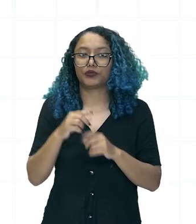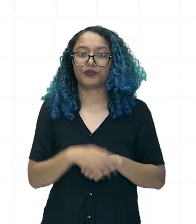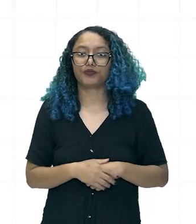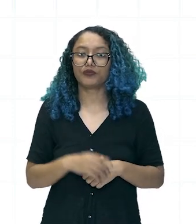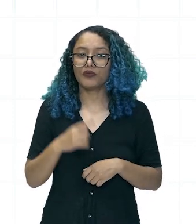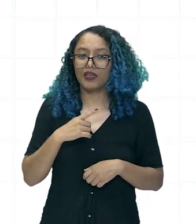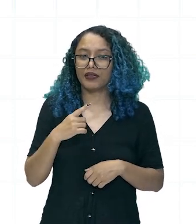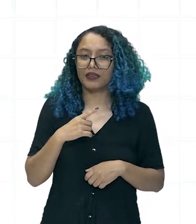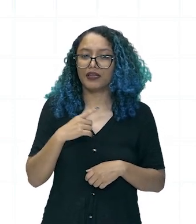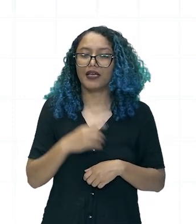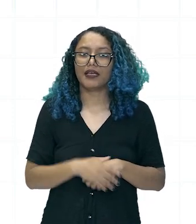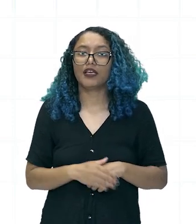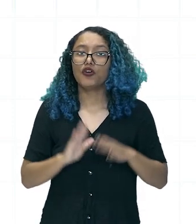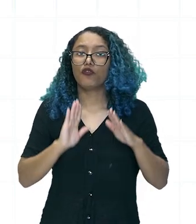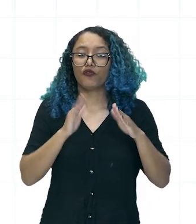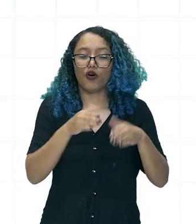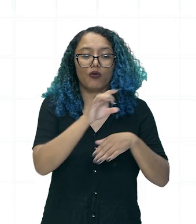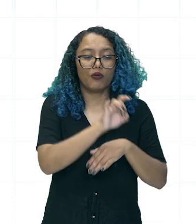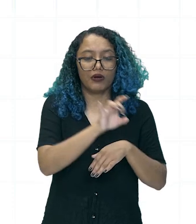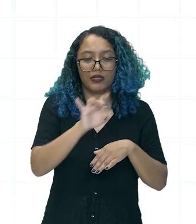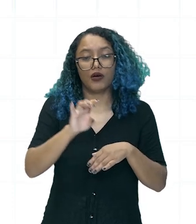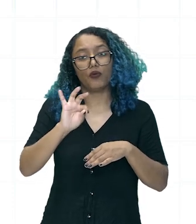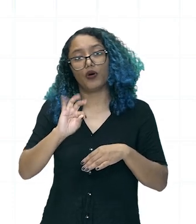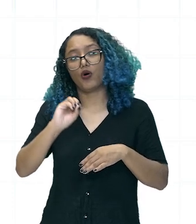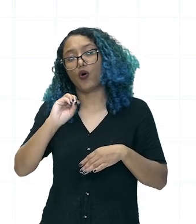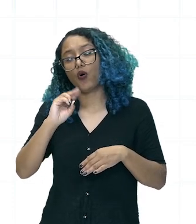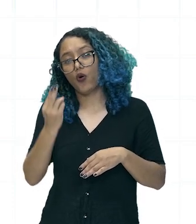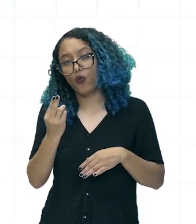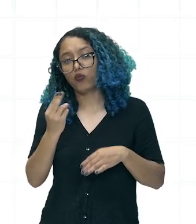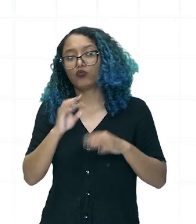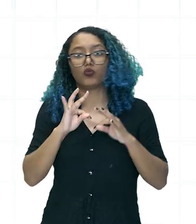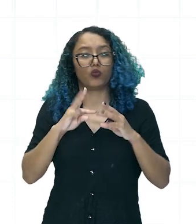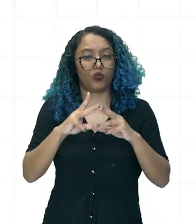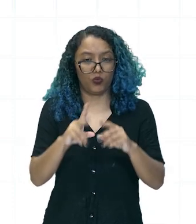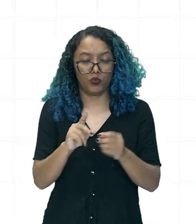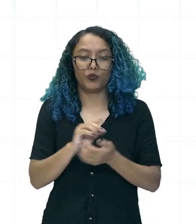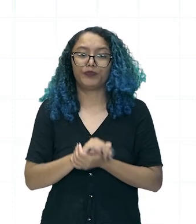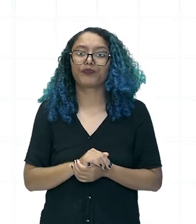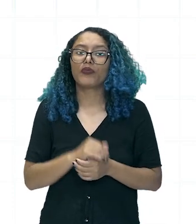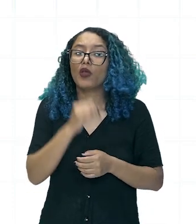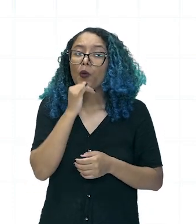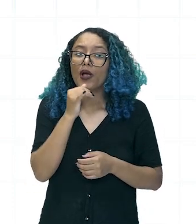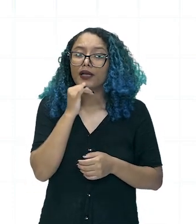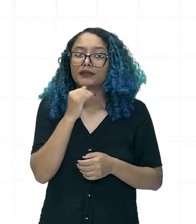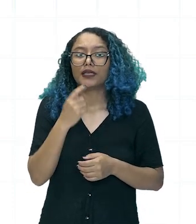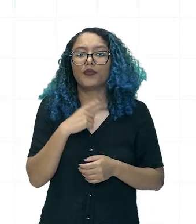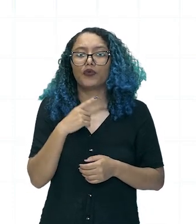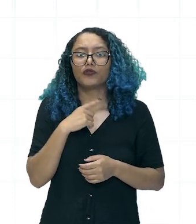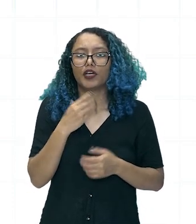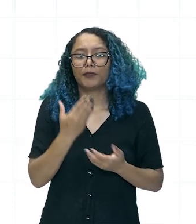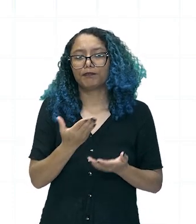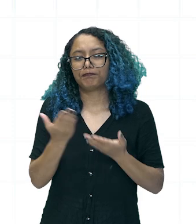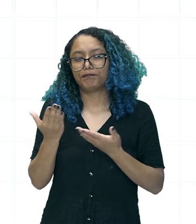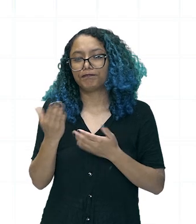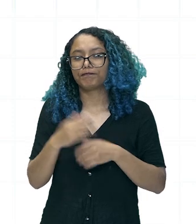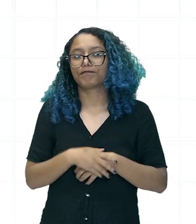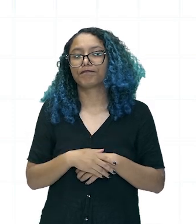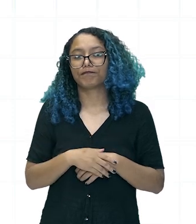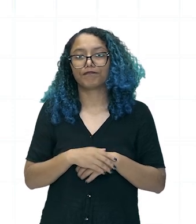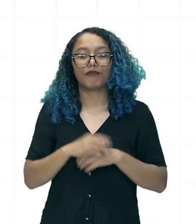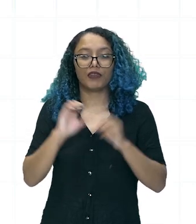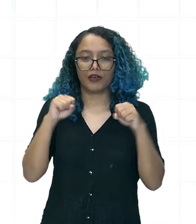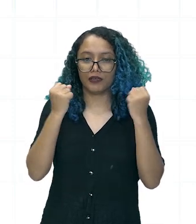como corrida, saltos e step, exercícios de resistência, como levantamento de